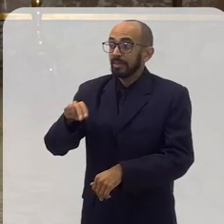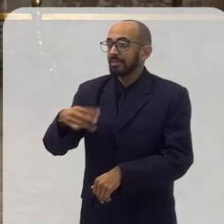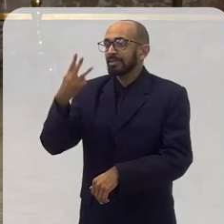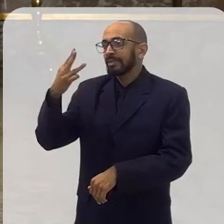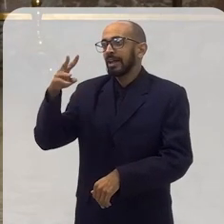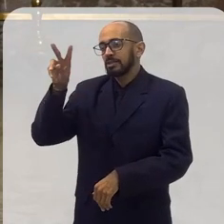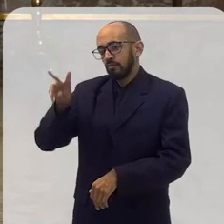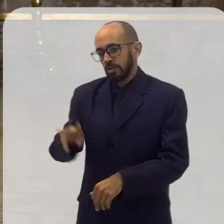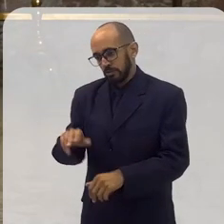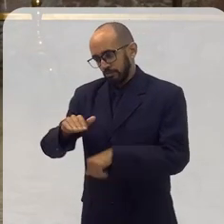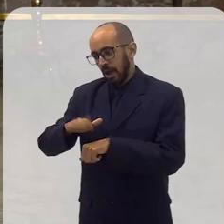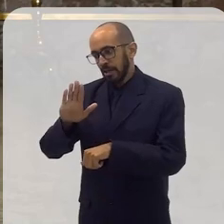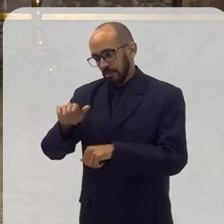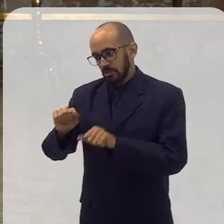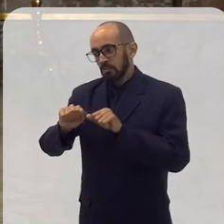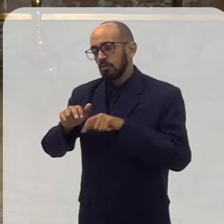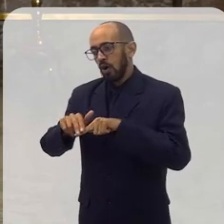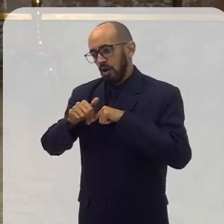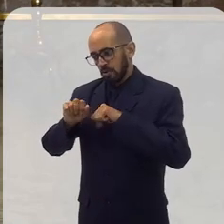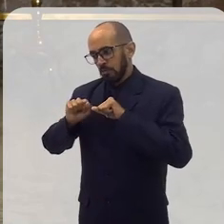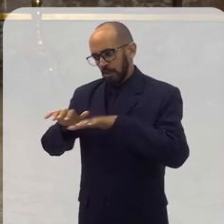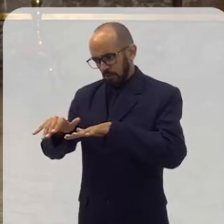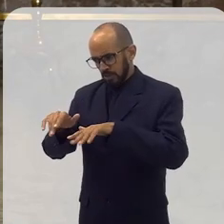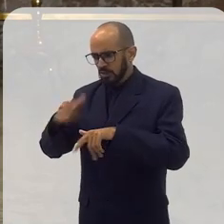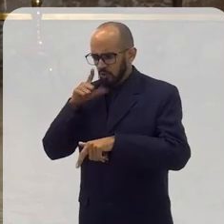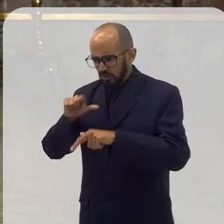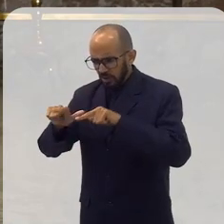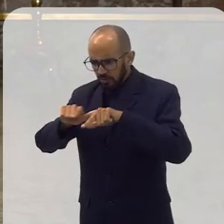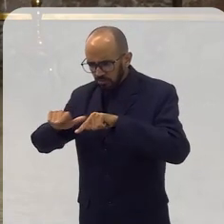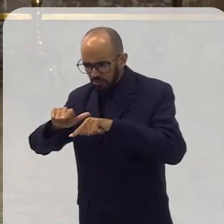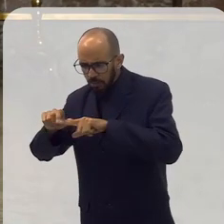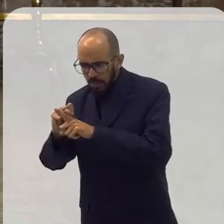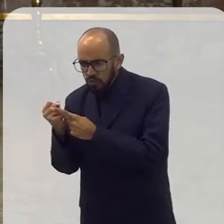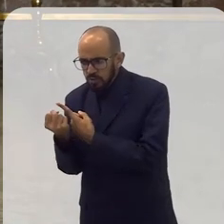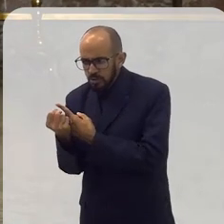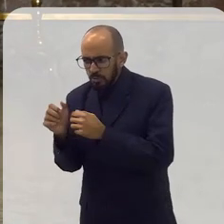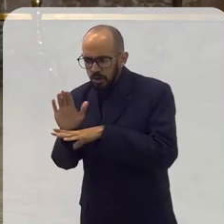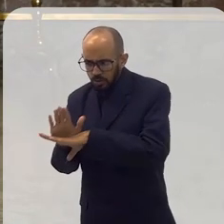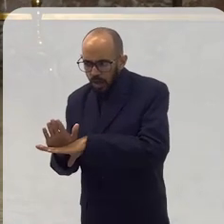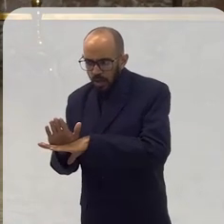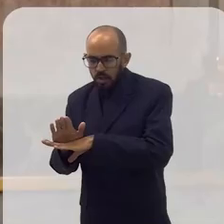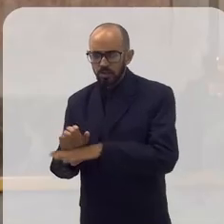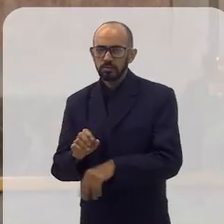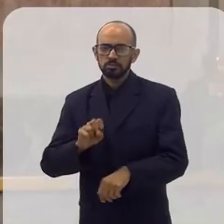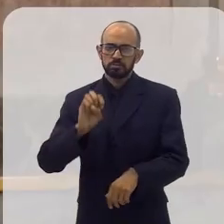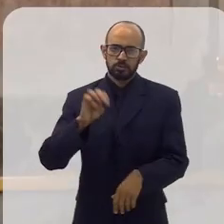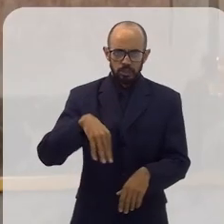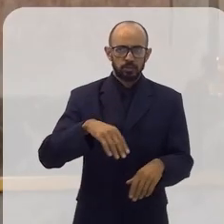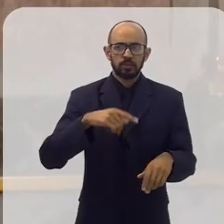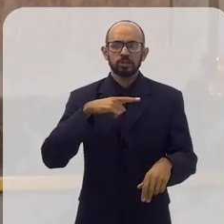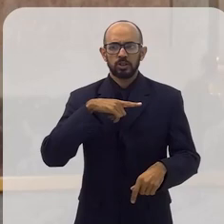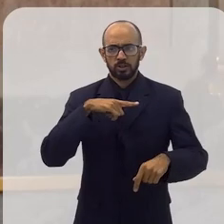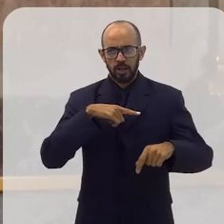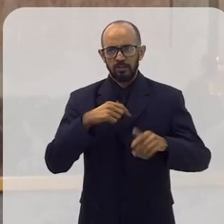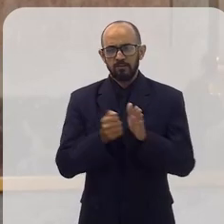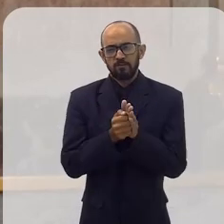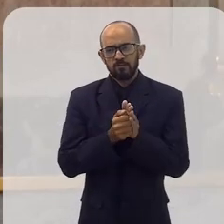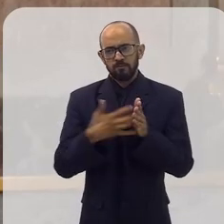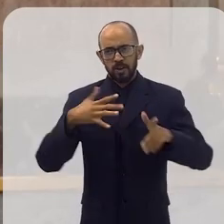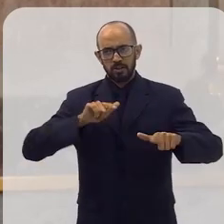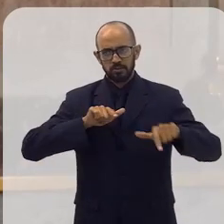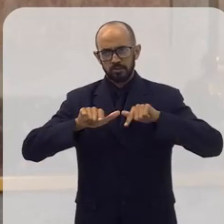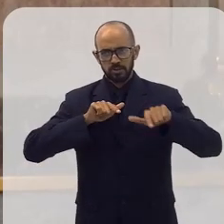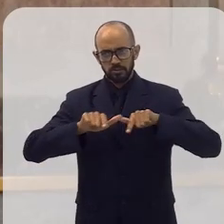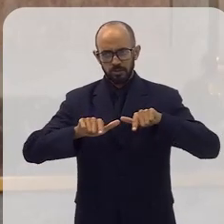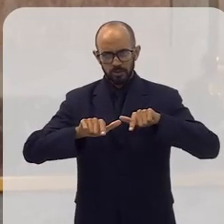triplicou durante a pandemia. Vocês conseguem fazer algum trabalho social quanto a isso? Sim, nós estamos fazendo